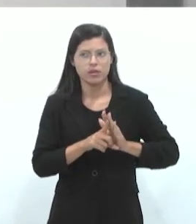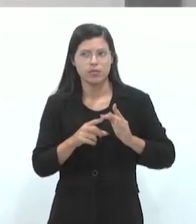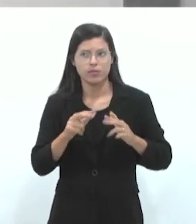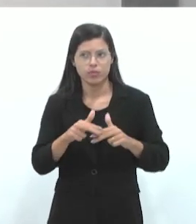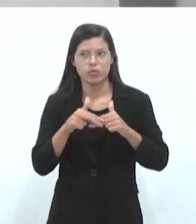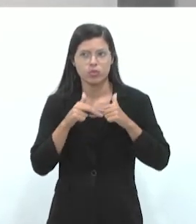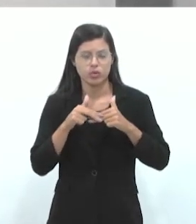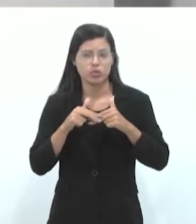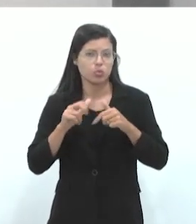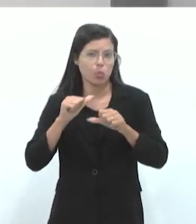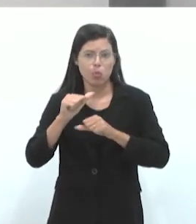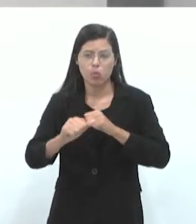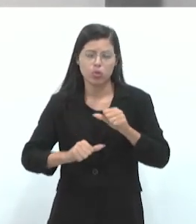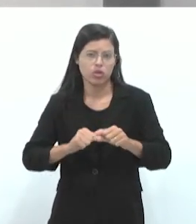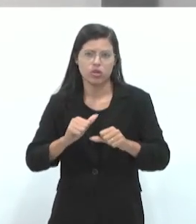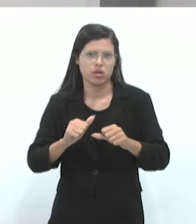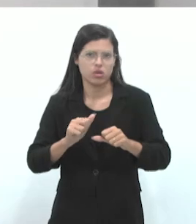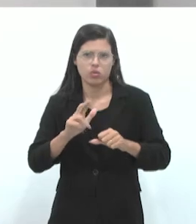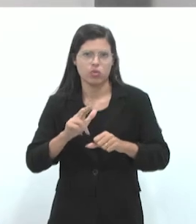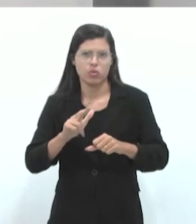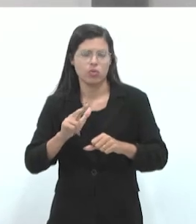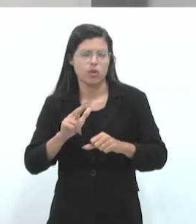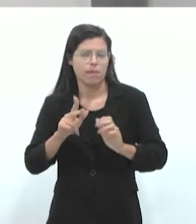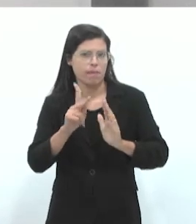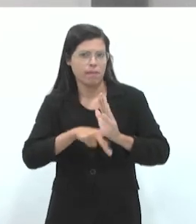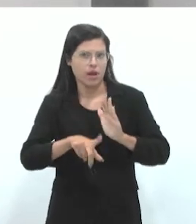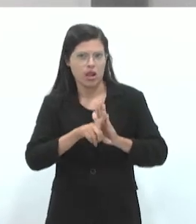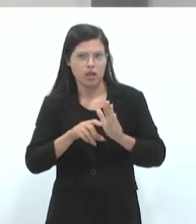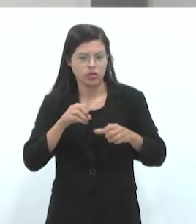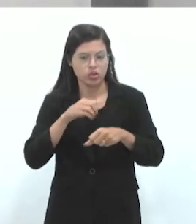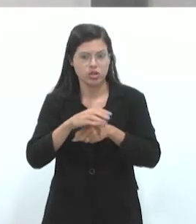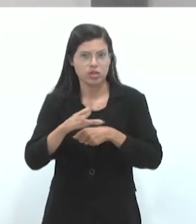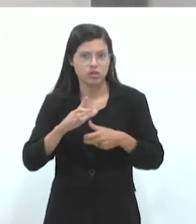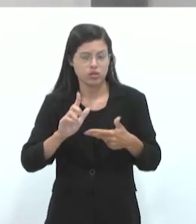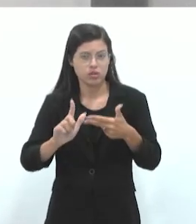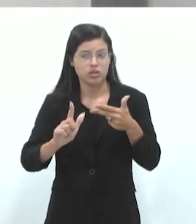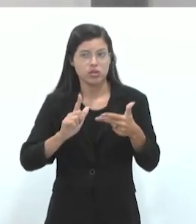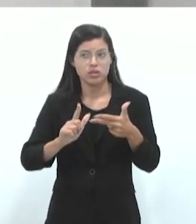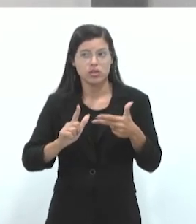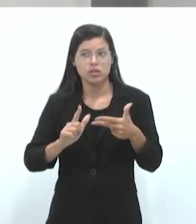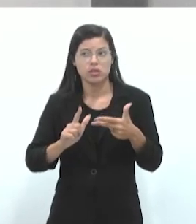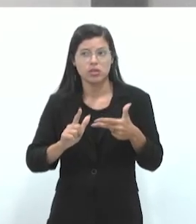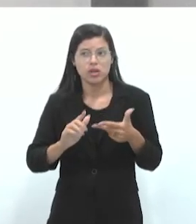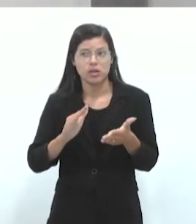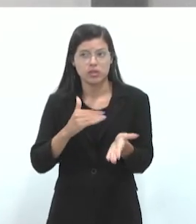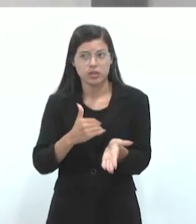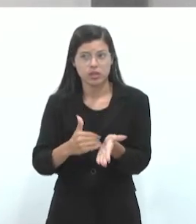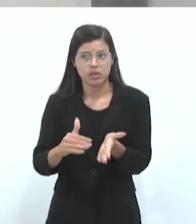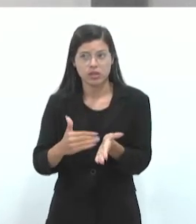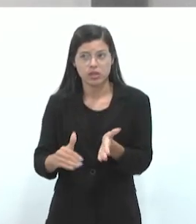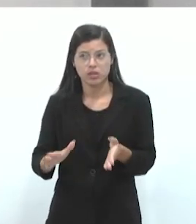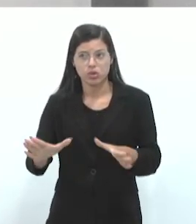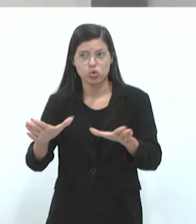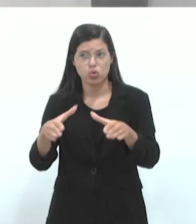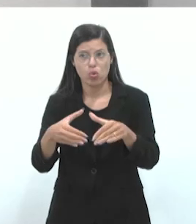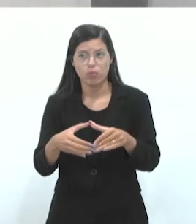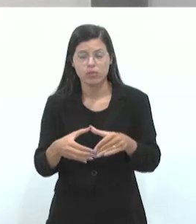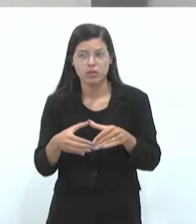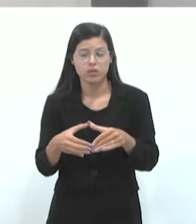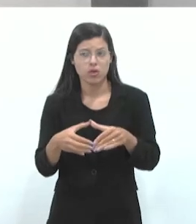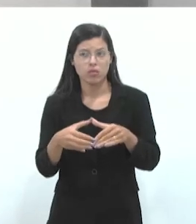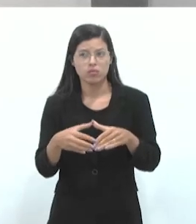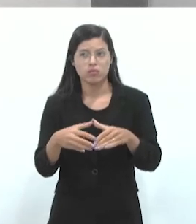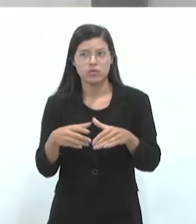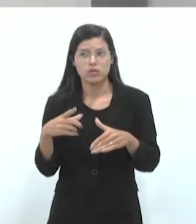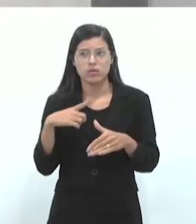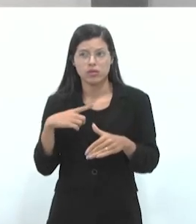passa a ser uma indicação e não mais um PL. Mas, equivocadamente, a Secretaria de Comissões tem redistribuído